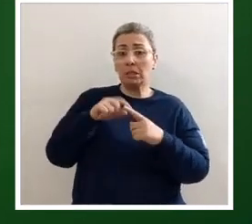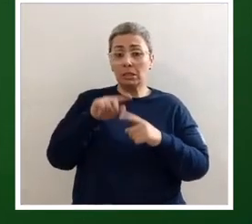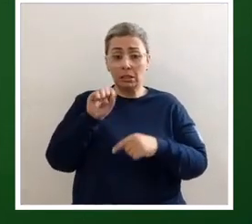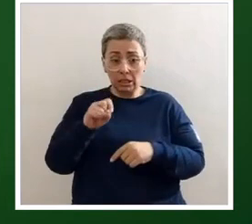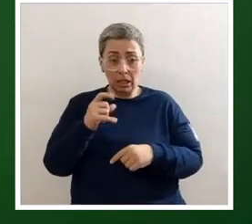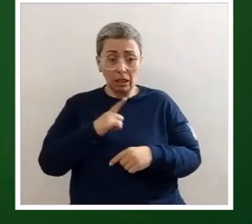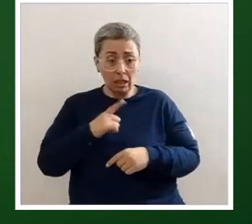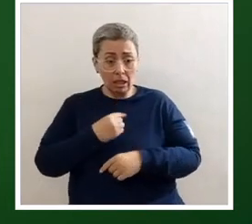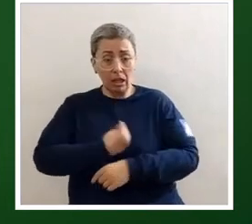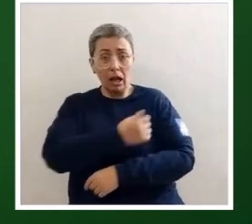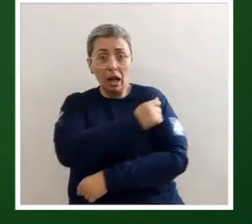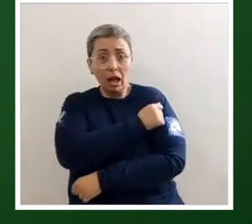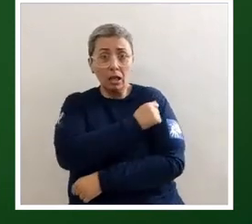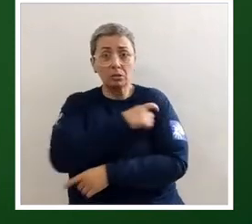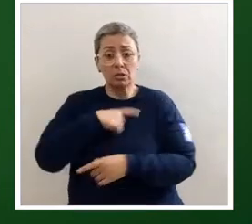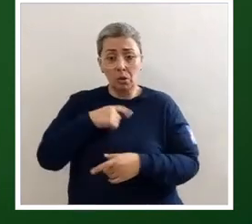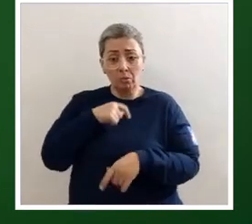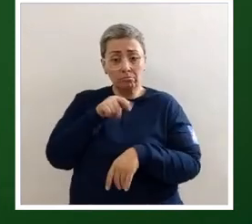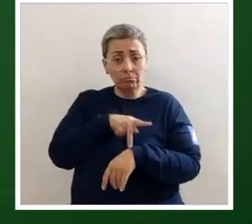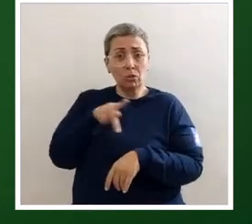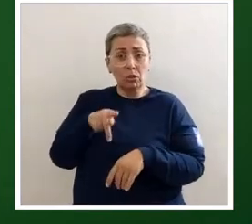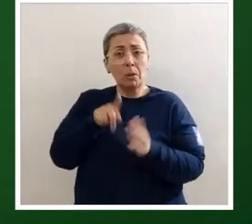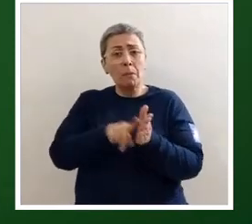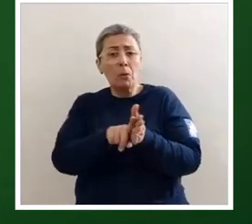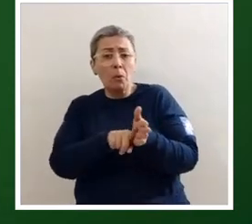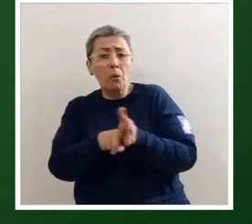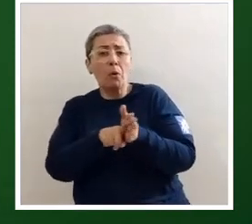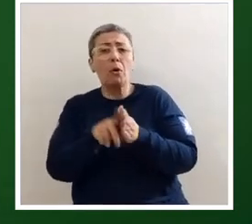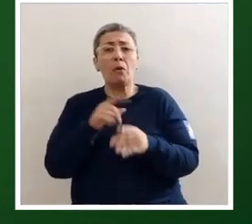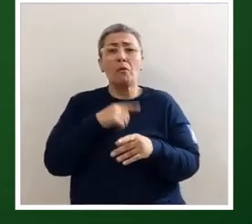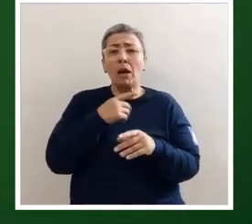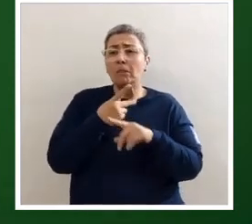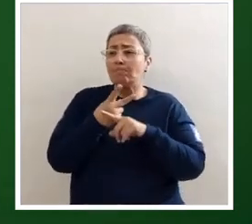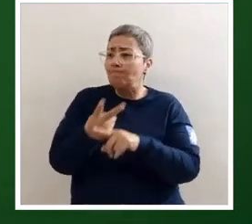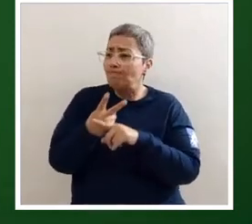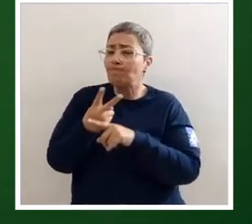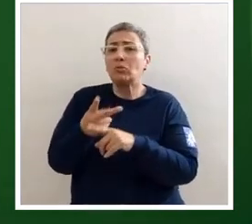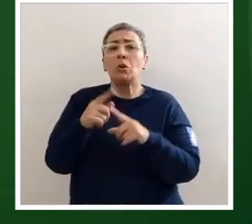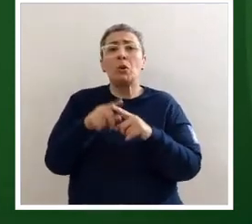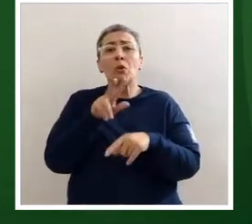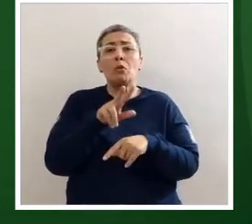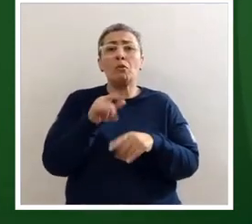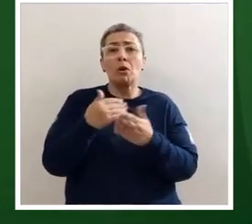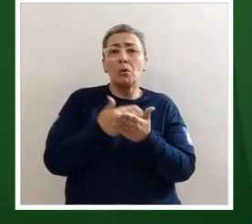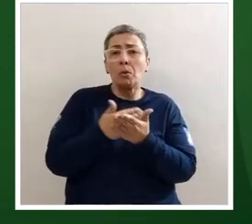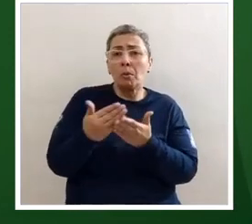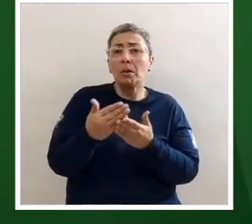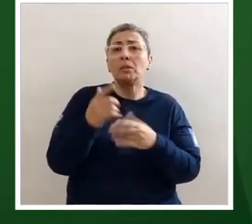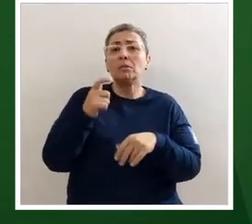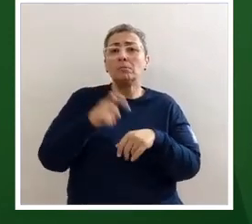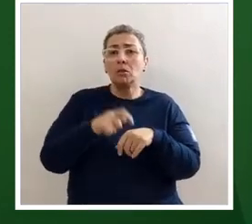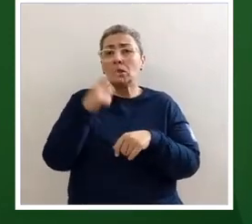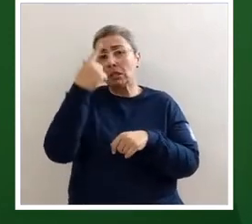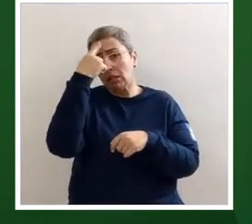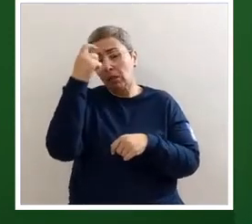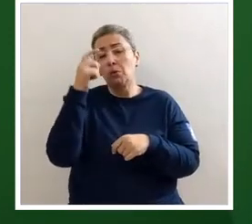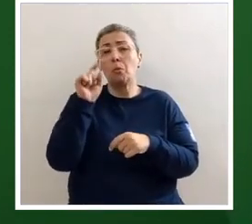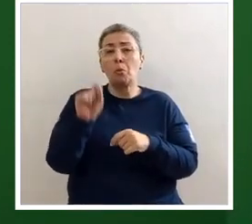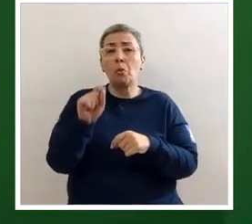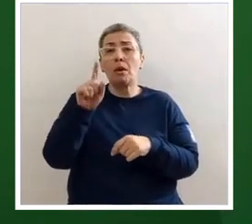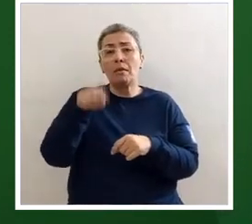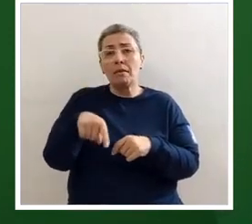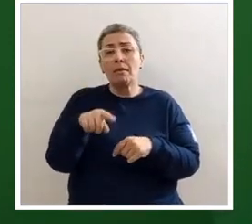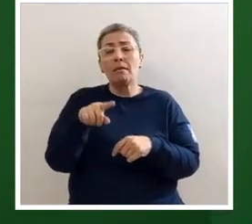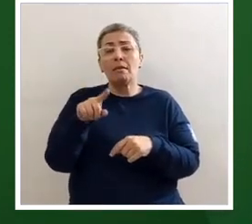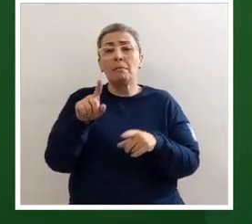tá lá nós como educadores a gente pesquisa a gente vai atrás e aí nós partimos desse princípio né de